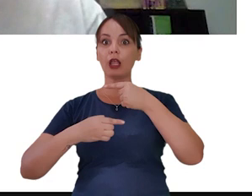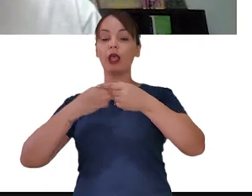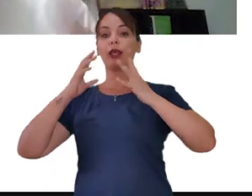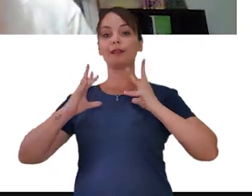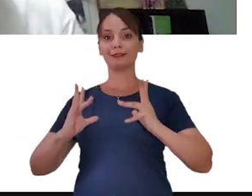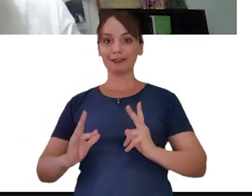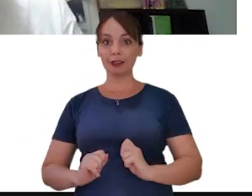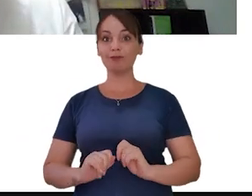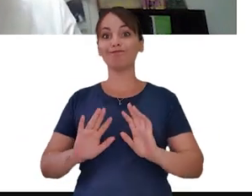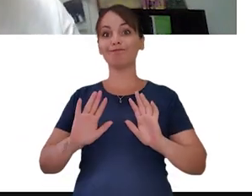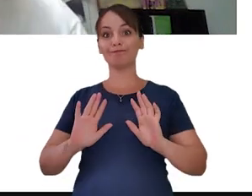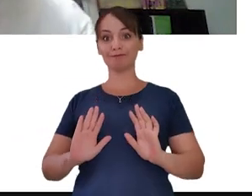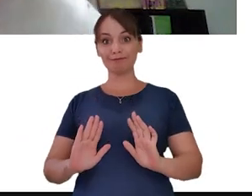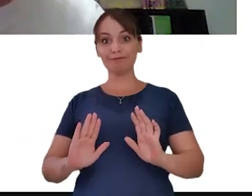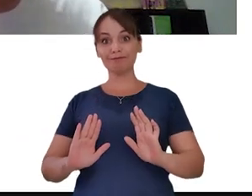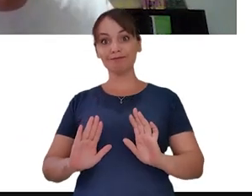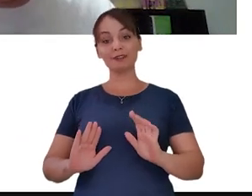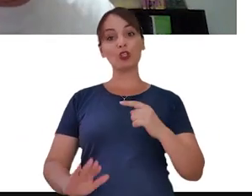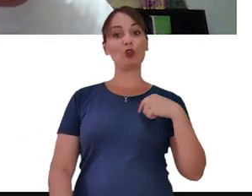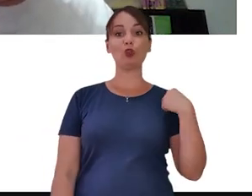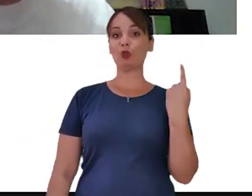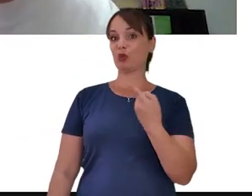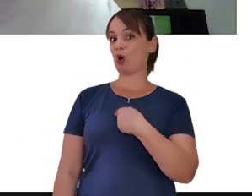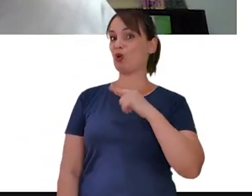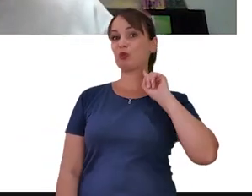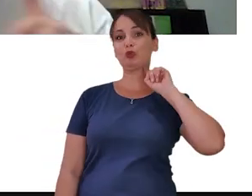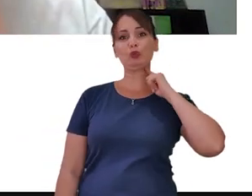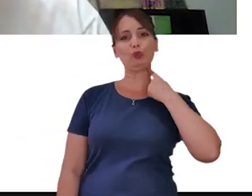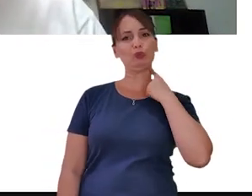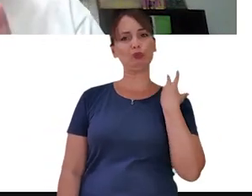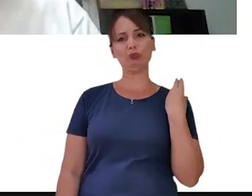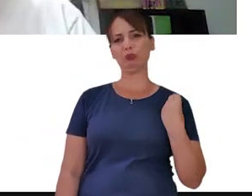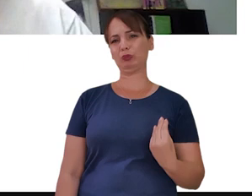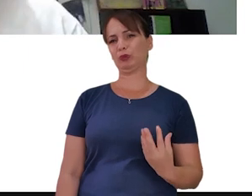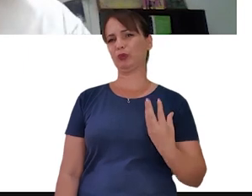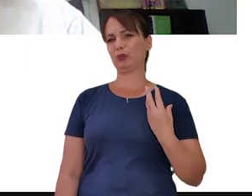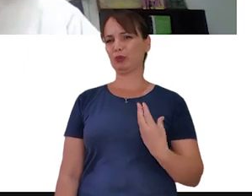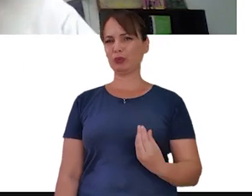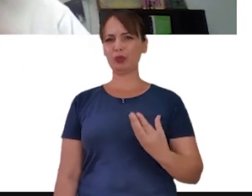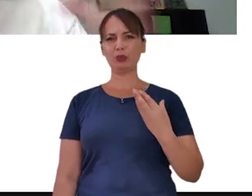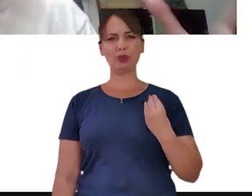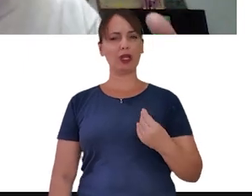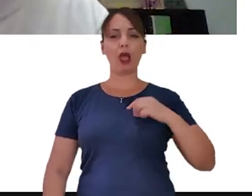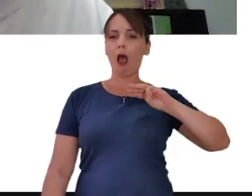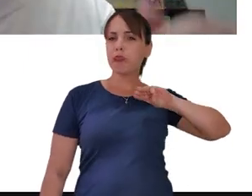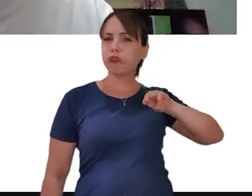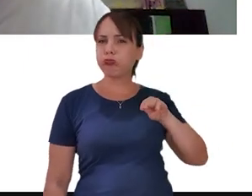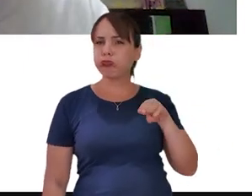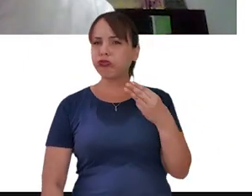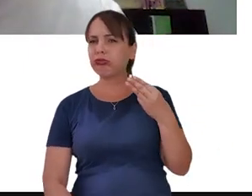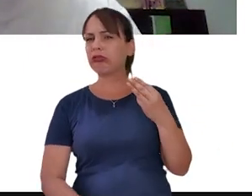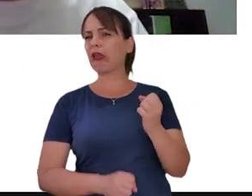né? Só que nós estamos sujando demais, né? E tem, e por milhões de anos,